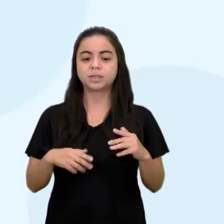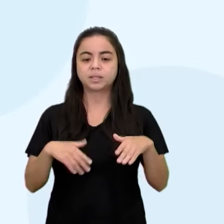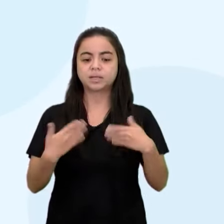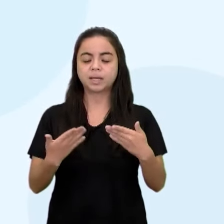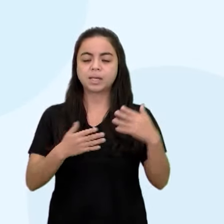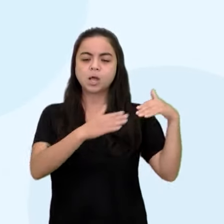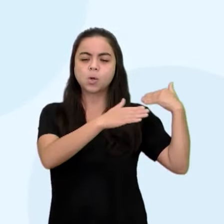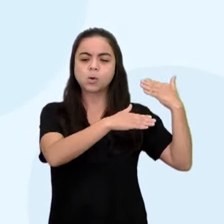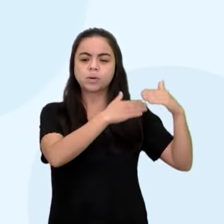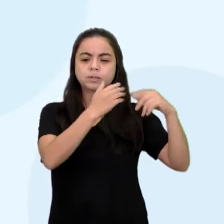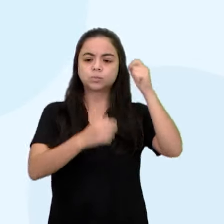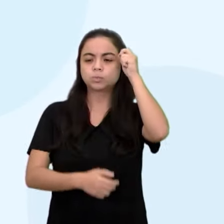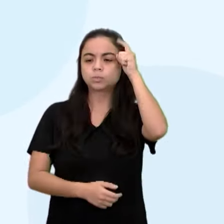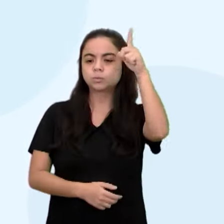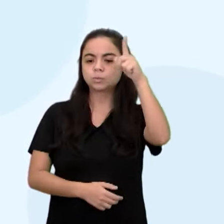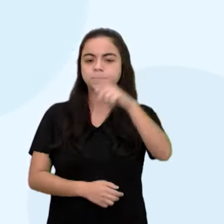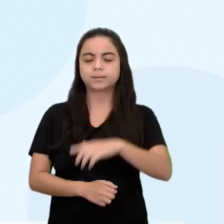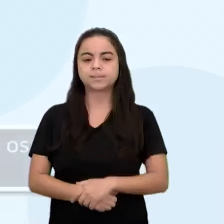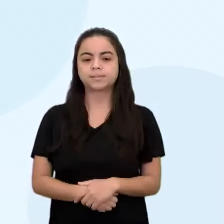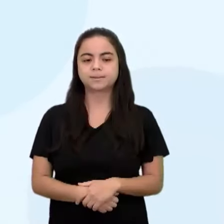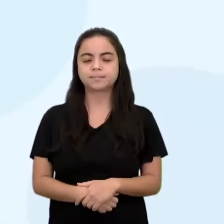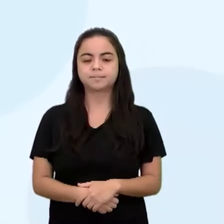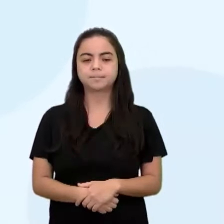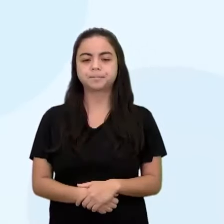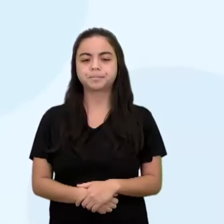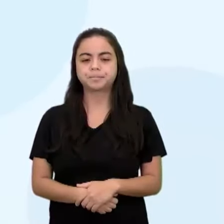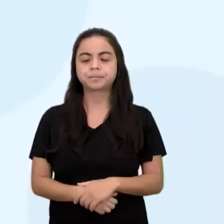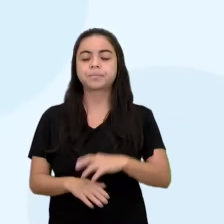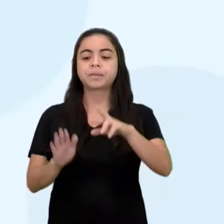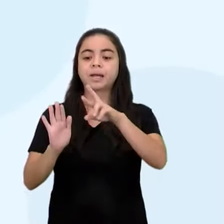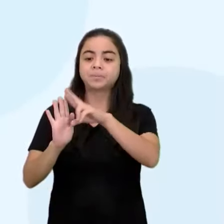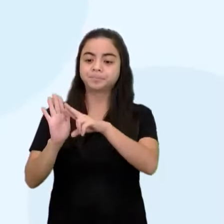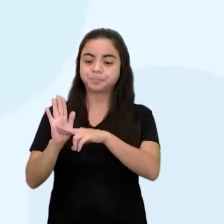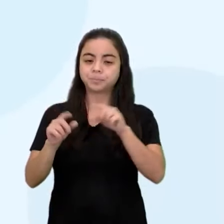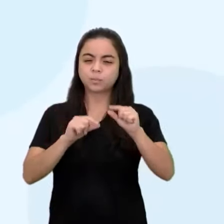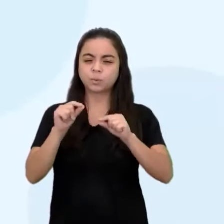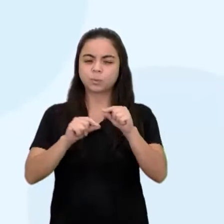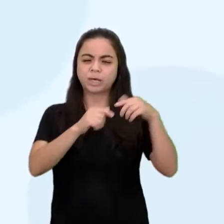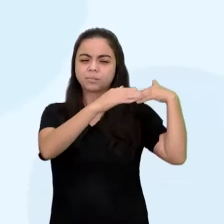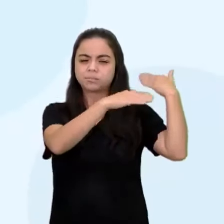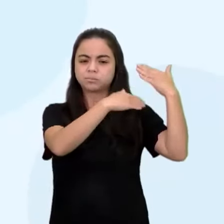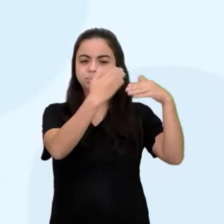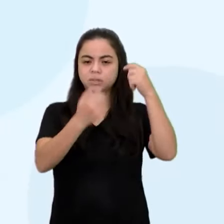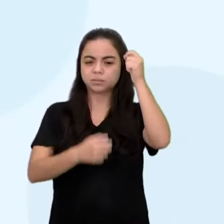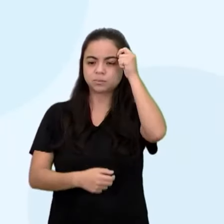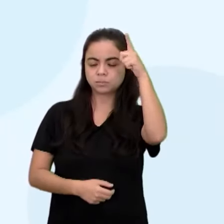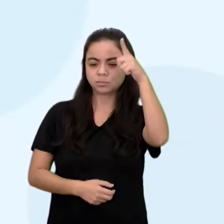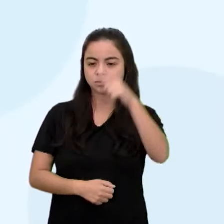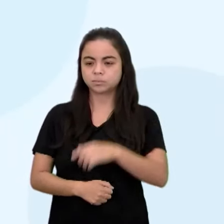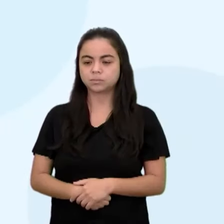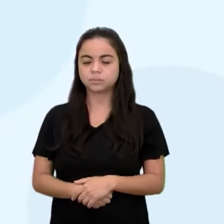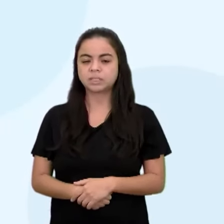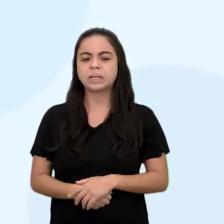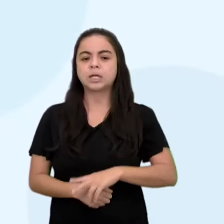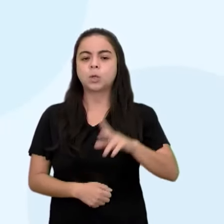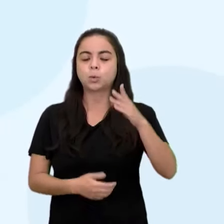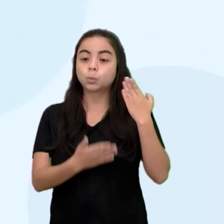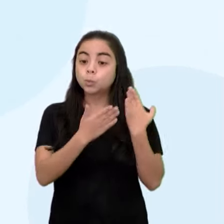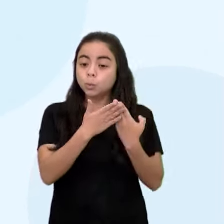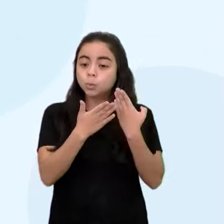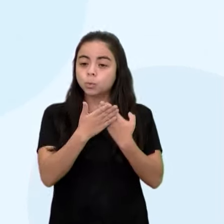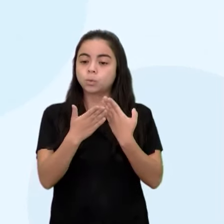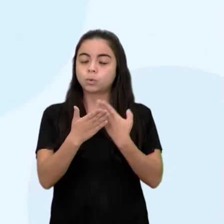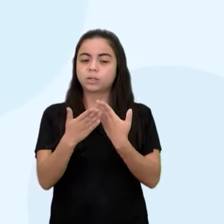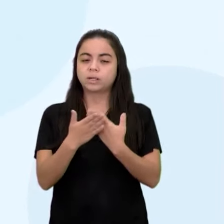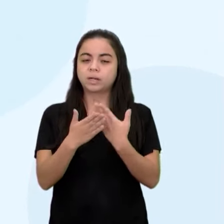mencionei, tradições culturais. Aí, na sequência para você, o que são as tradições culturais? Toda aula nós vamos